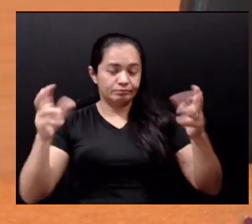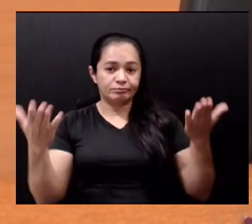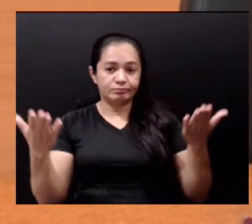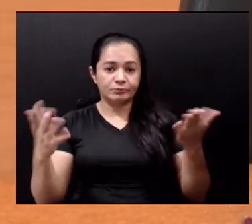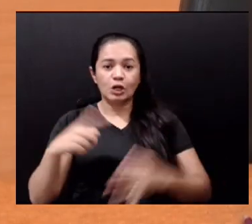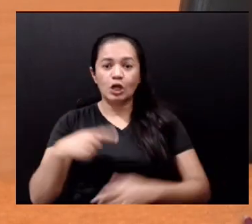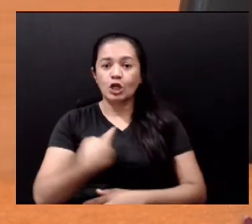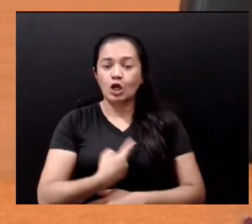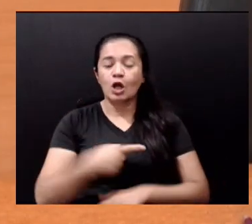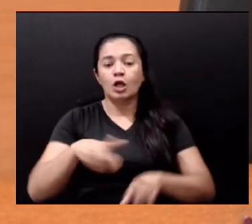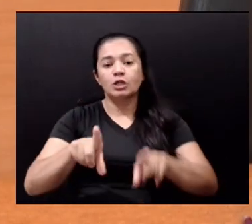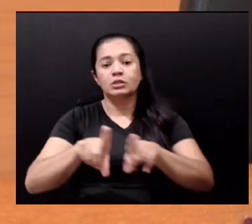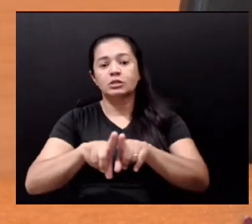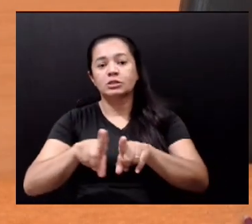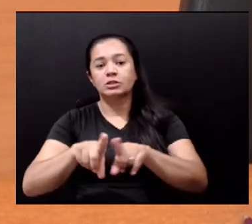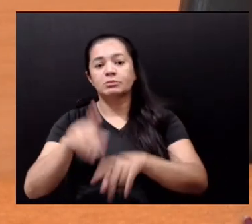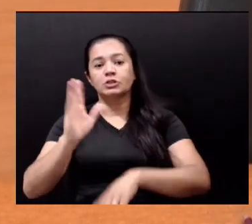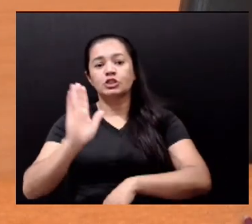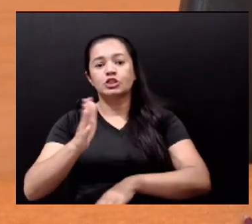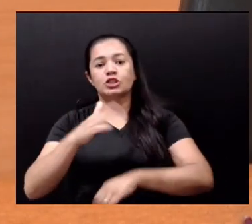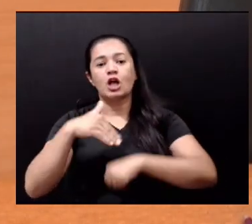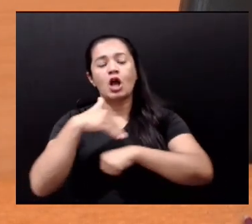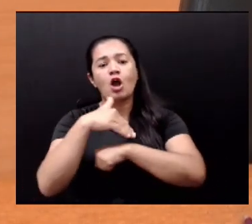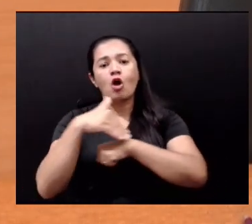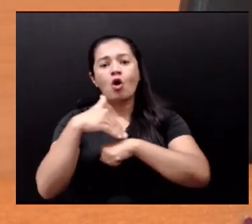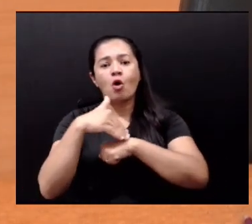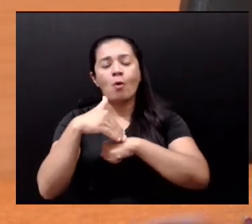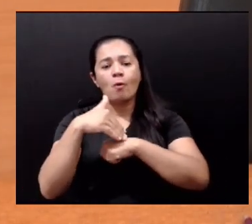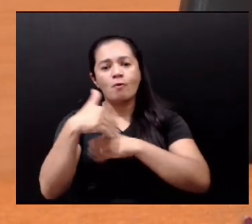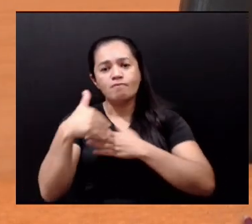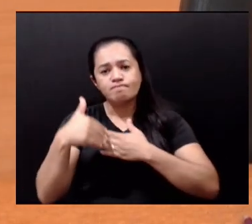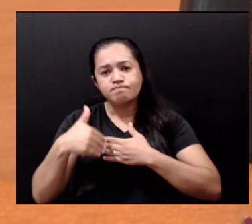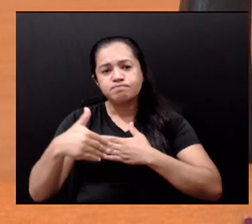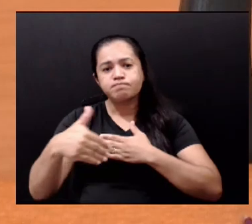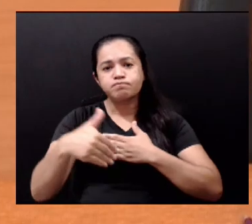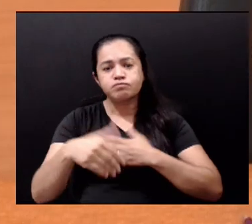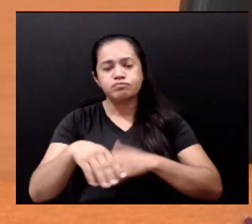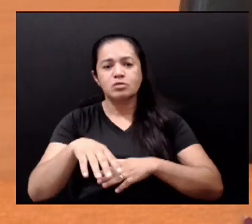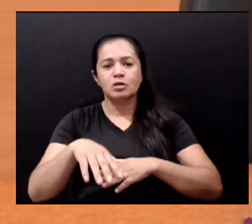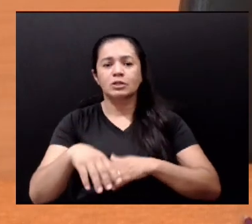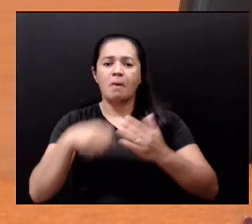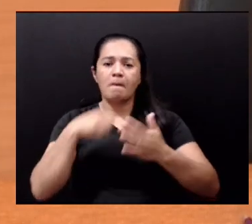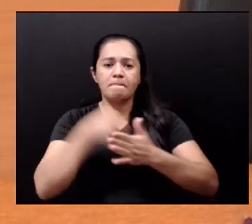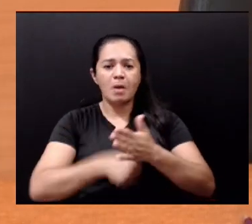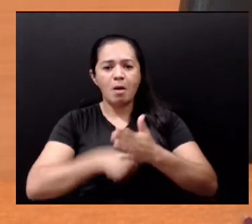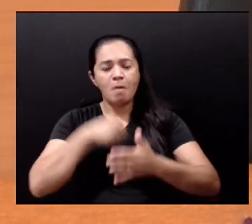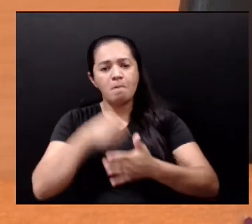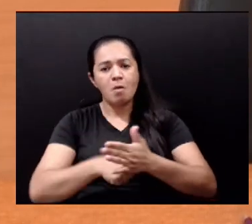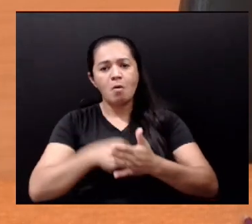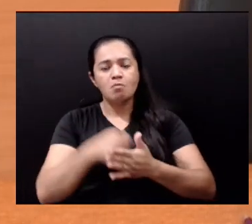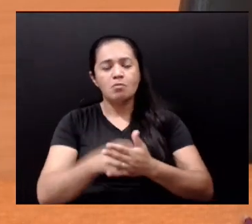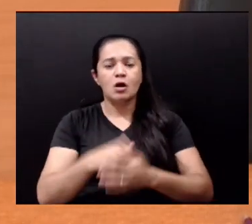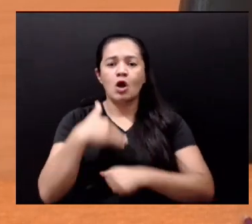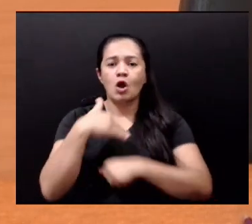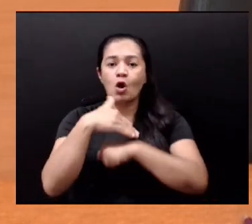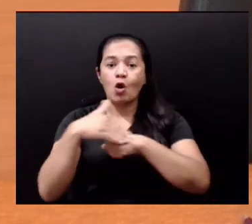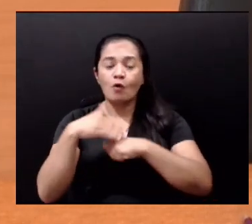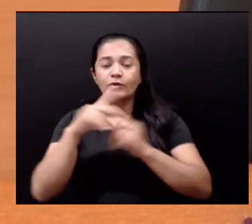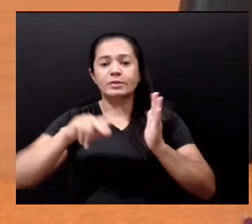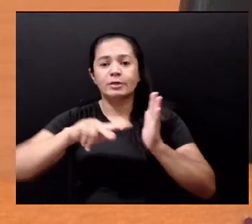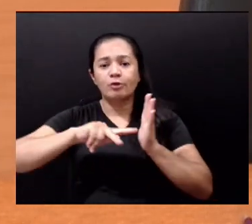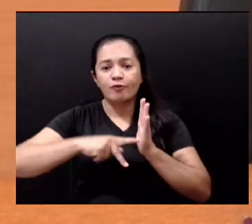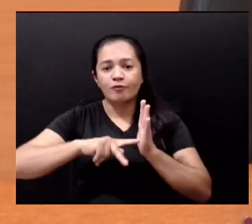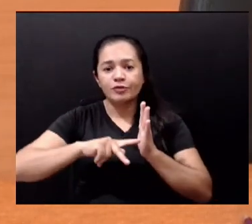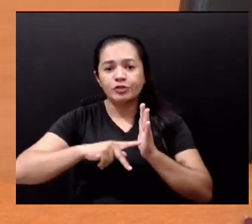conversado, e a partir dos espaços da militância, dos processos de luta, conversado com sindicatos, com movimentos feministas,